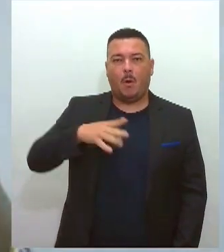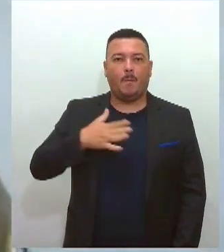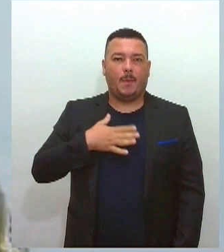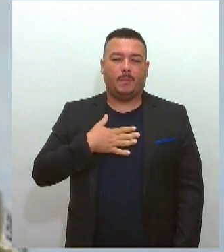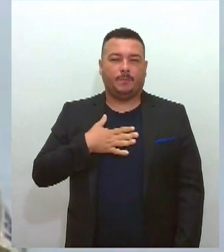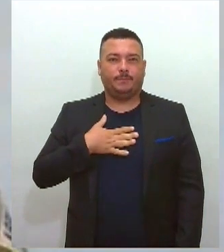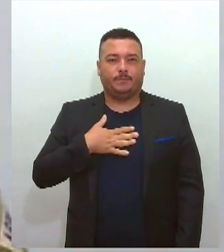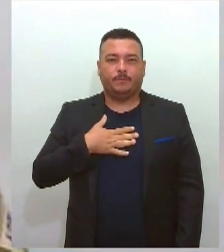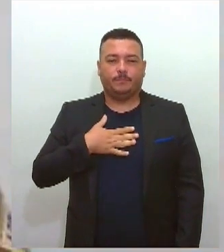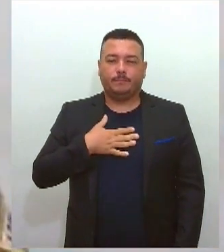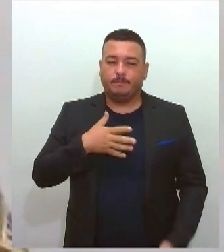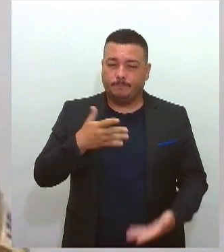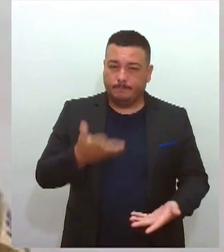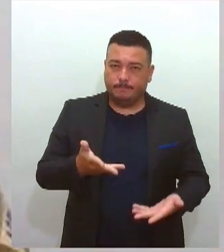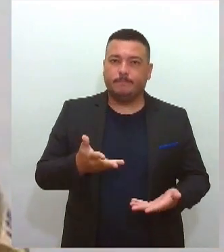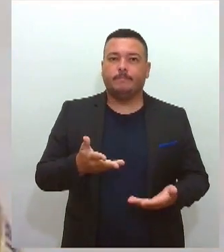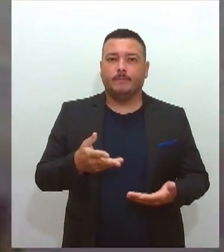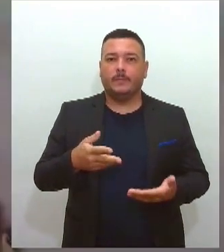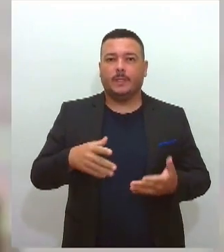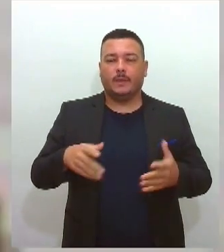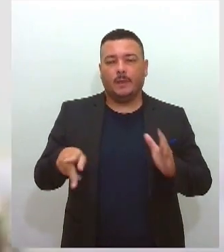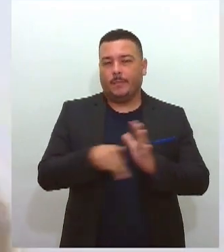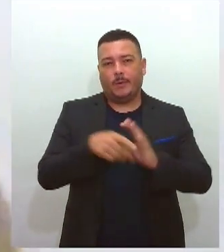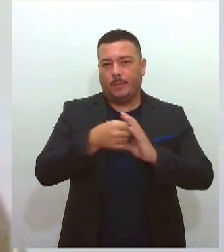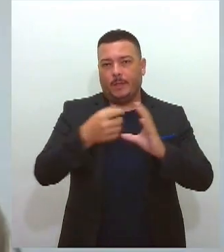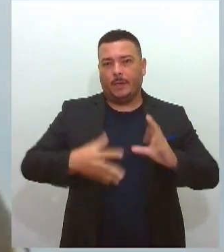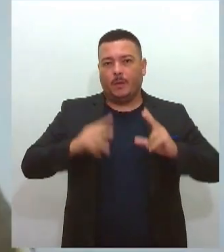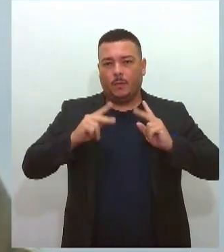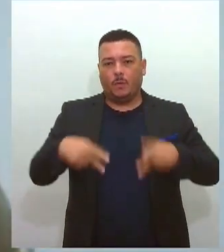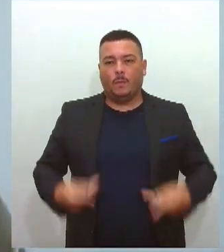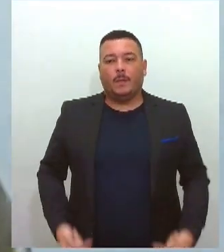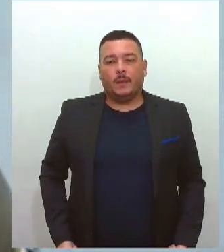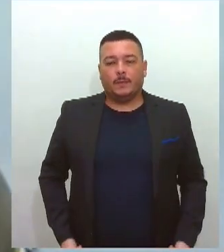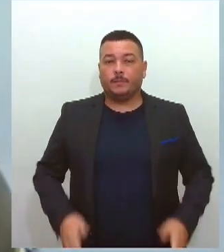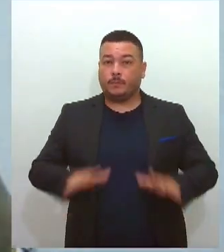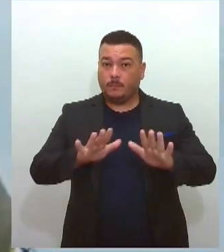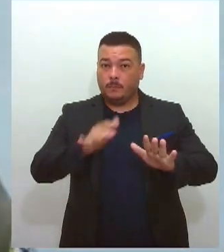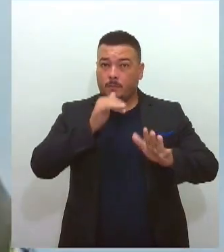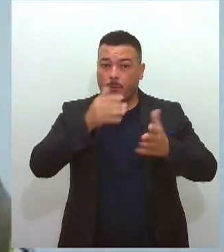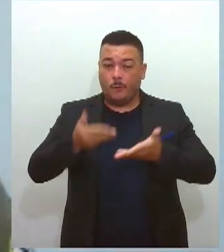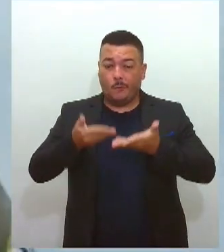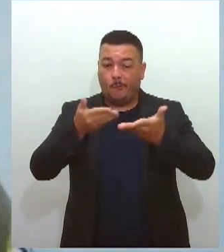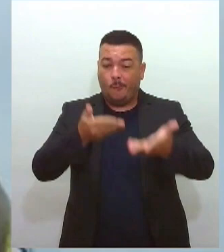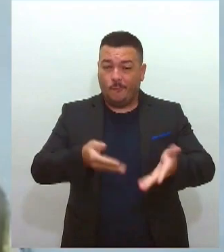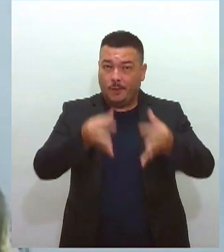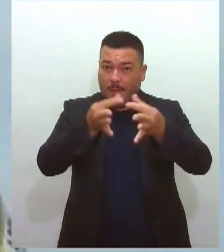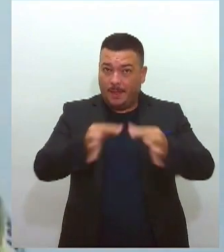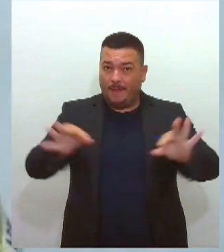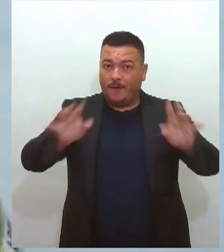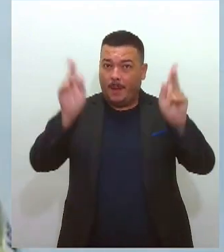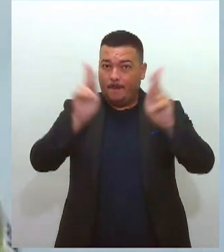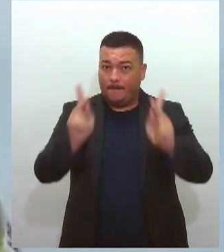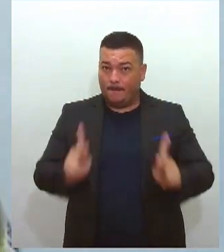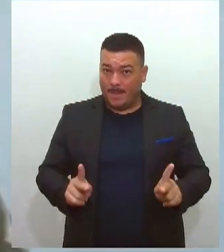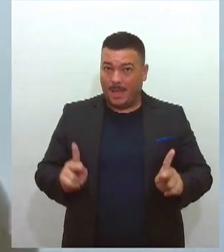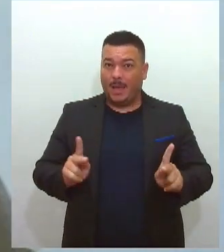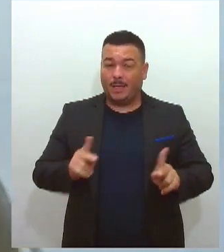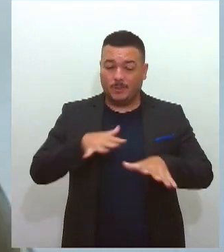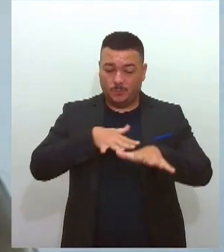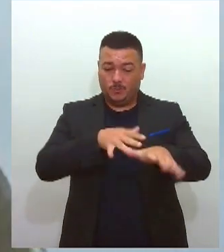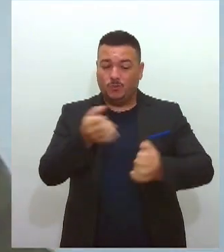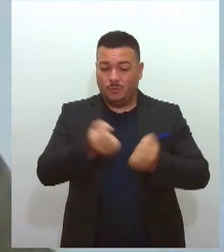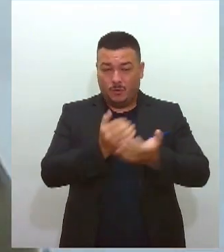que está na natureza do ser humano. Mas o convite dessa frase, Paz no Trânsito Começa por Você, é para que a gente